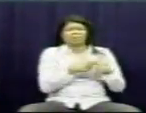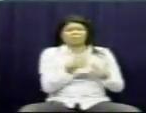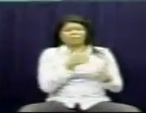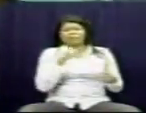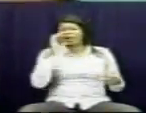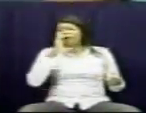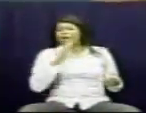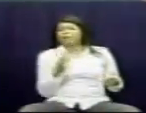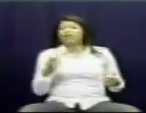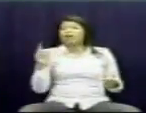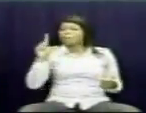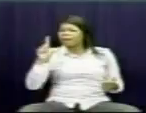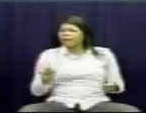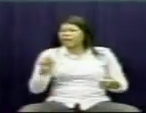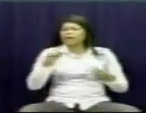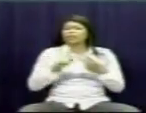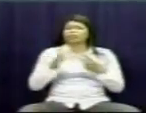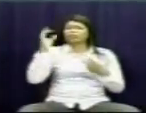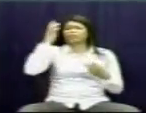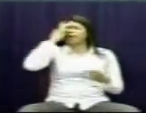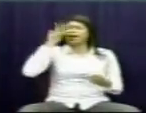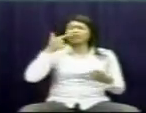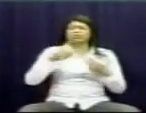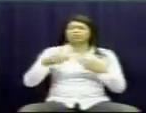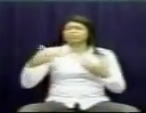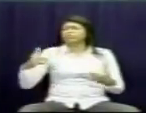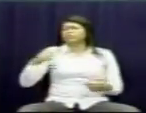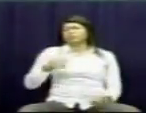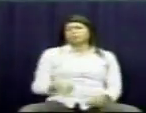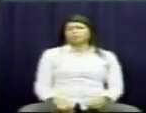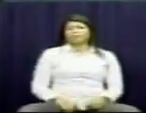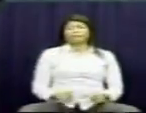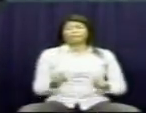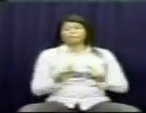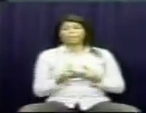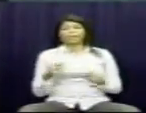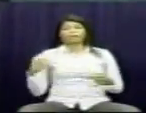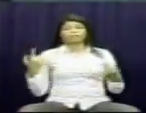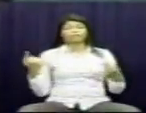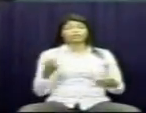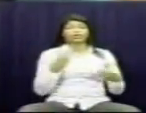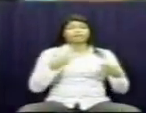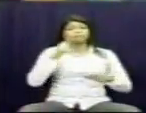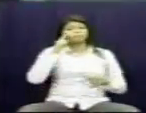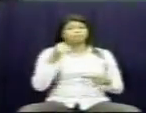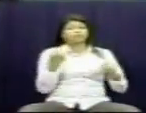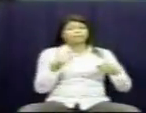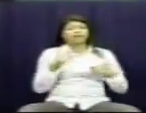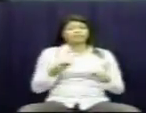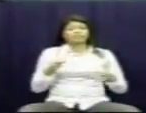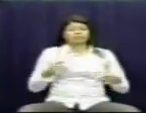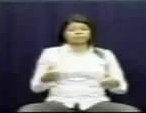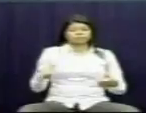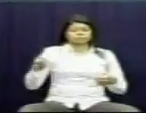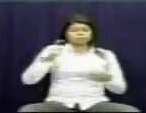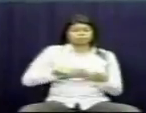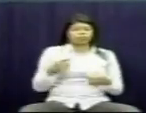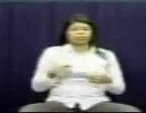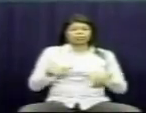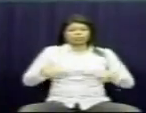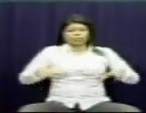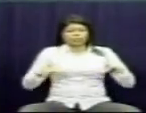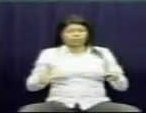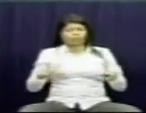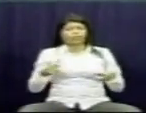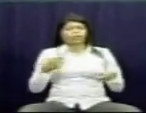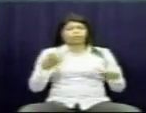mais demagógica. E o processo de revalidação, de tentativa de fim da revalidação, é exatamente isso. Tentar encontrar a solução